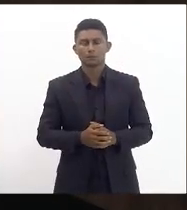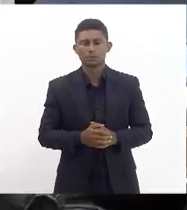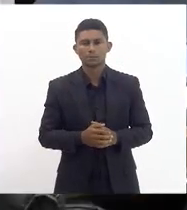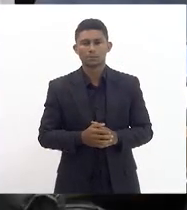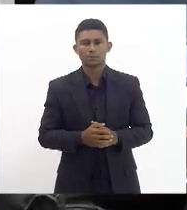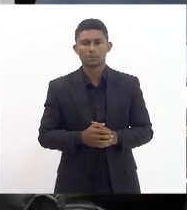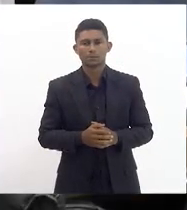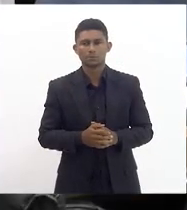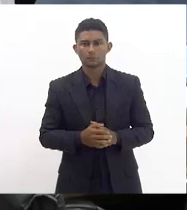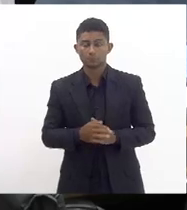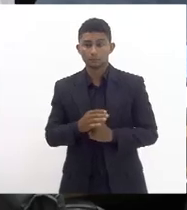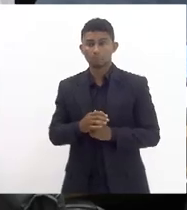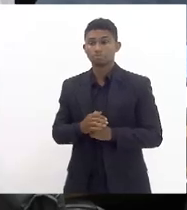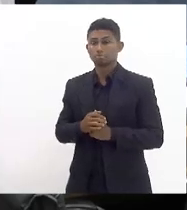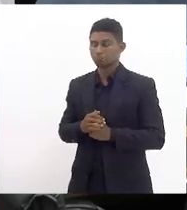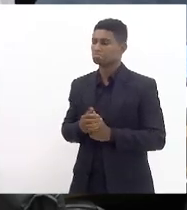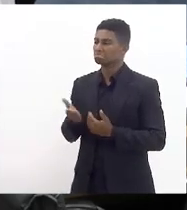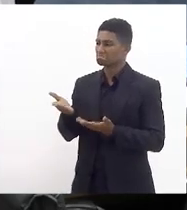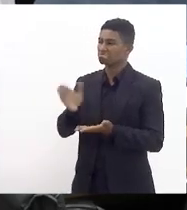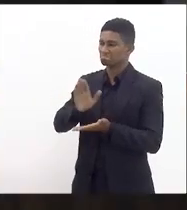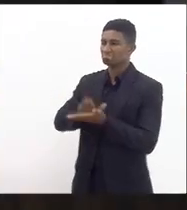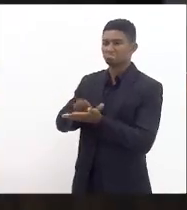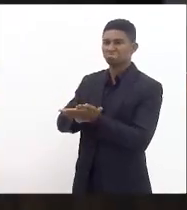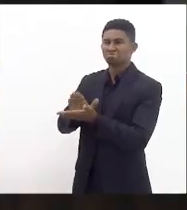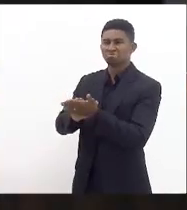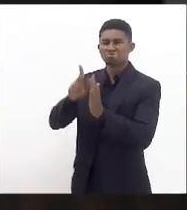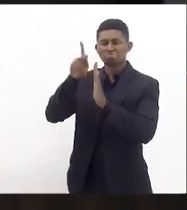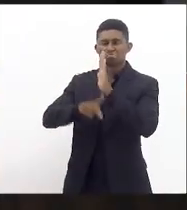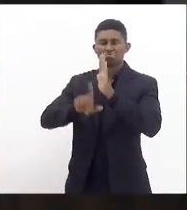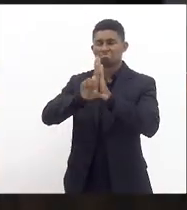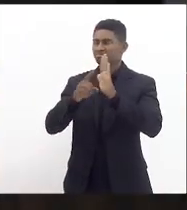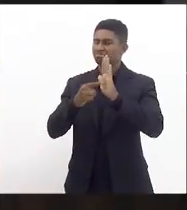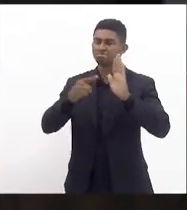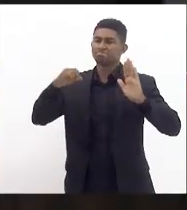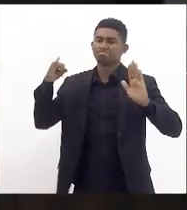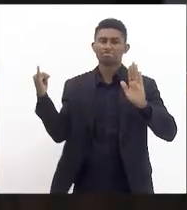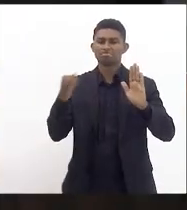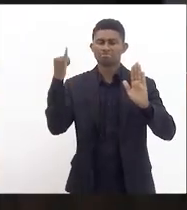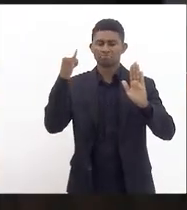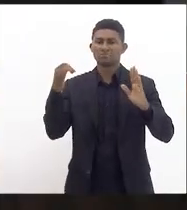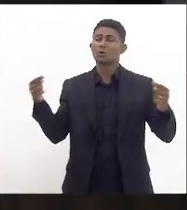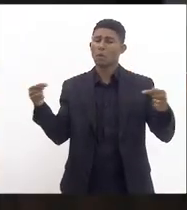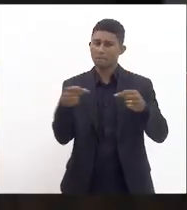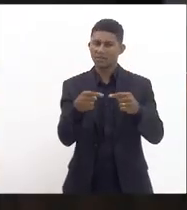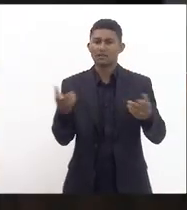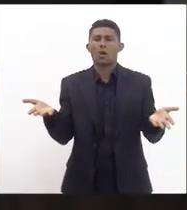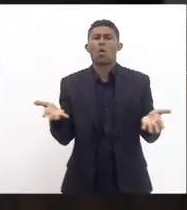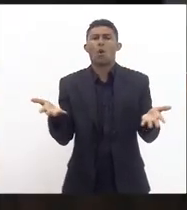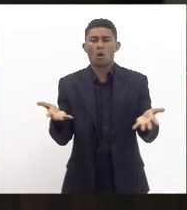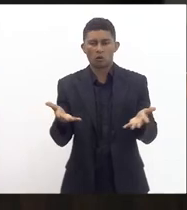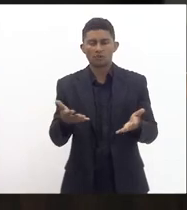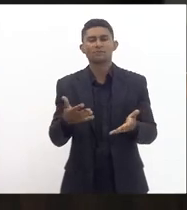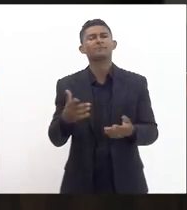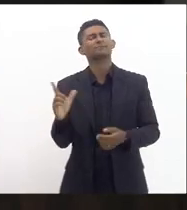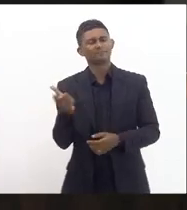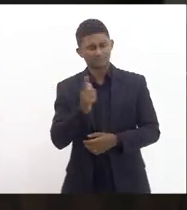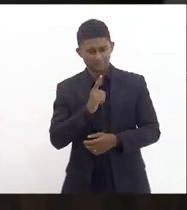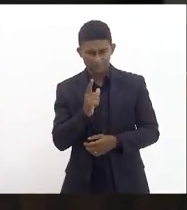Paulo. Deputada Marta, parabéns. É um belíssimo projeto, muito atual e